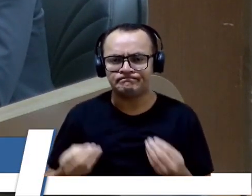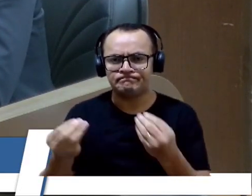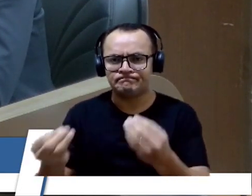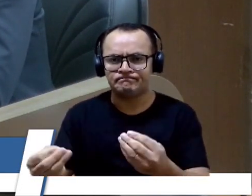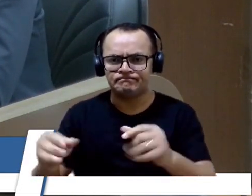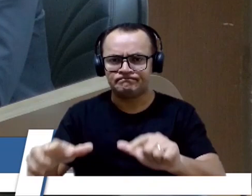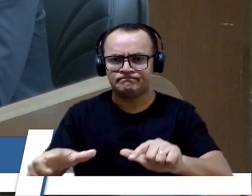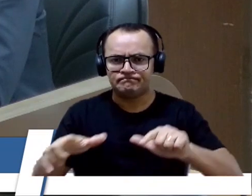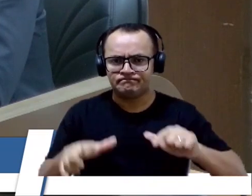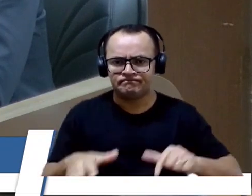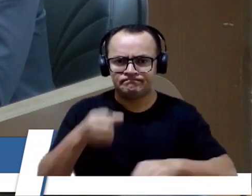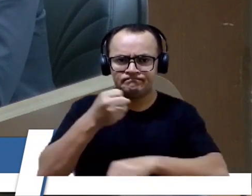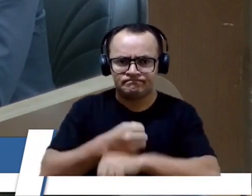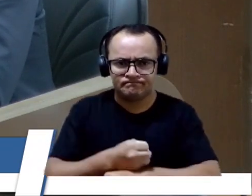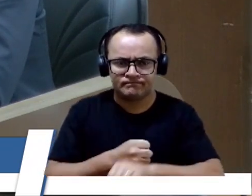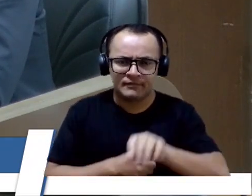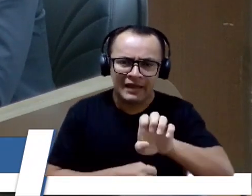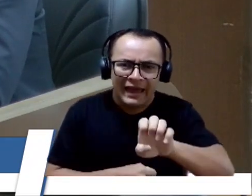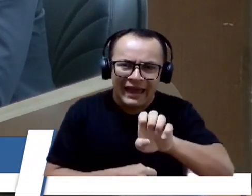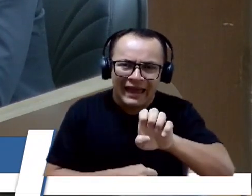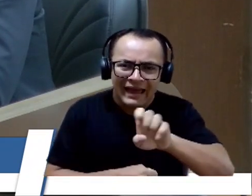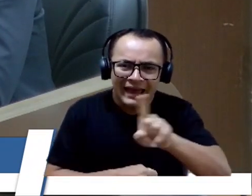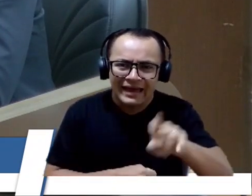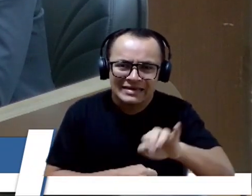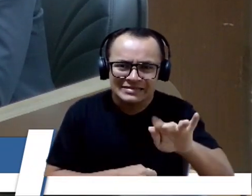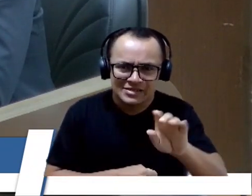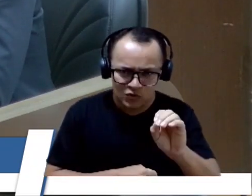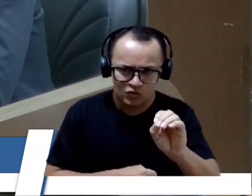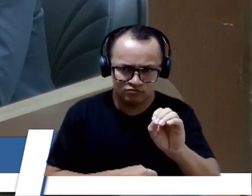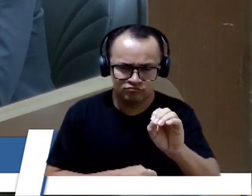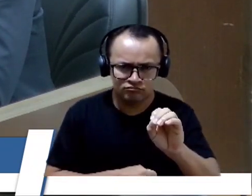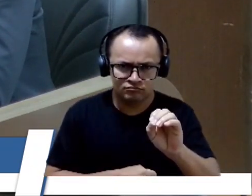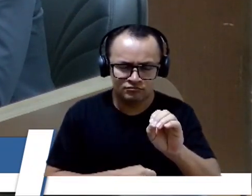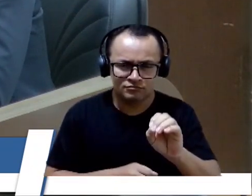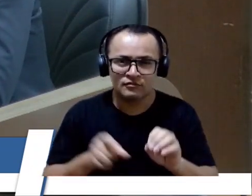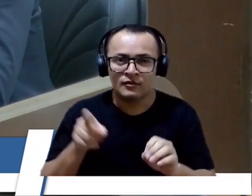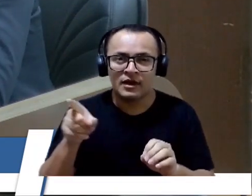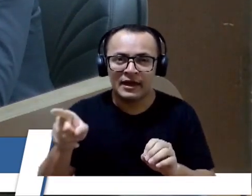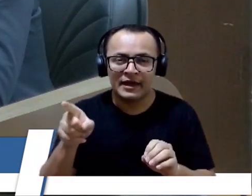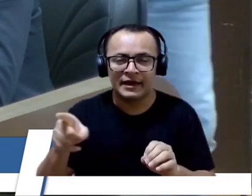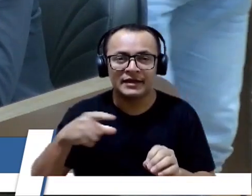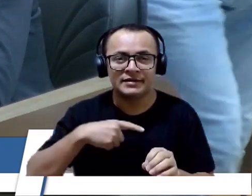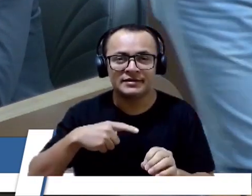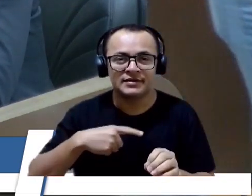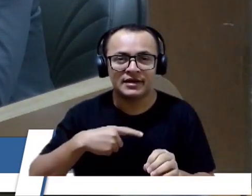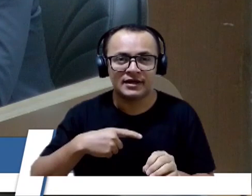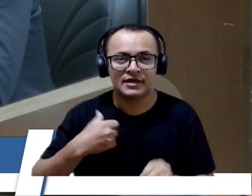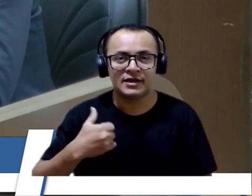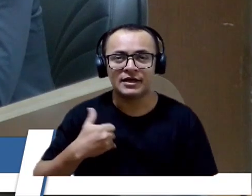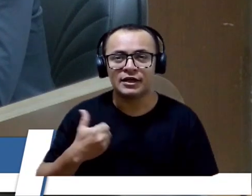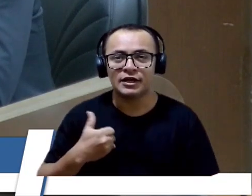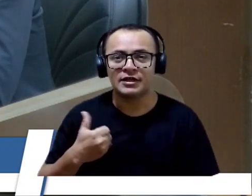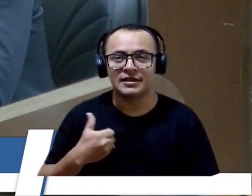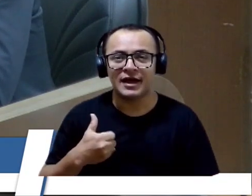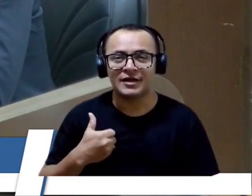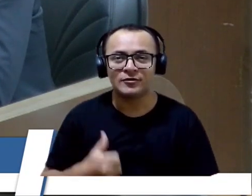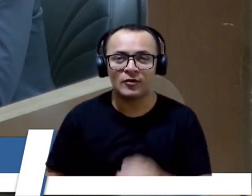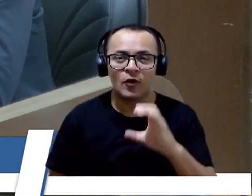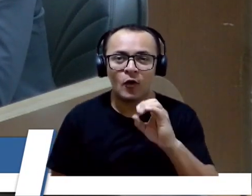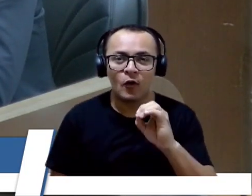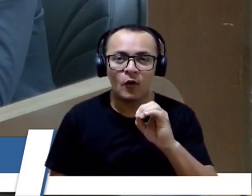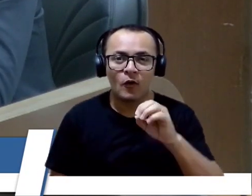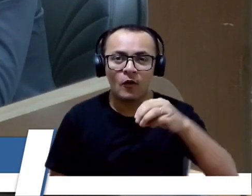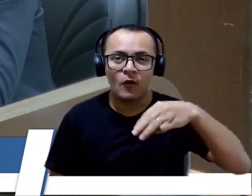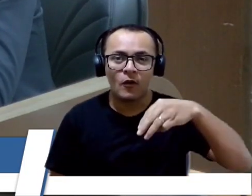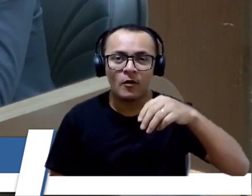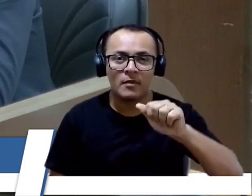francano ao Ezio, que, por coincidência, ele tem a mesma quantidade de anos do Comadef, né? Nos meus 9 anos,